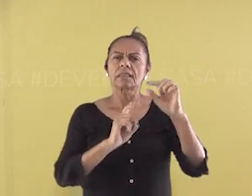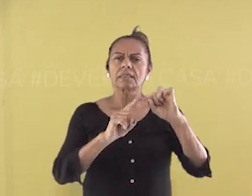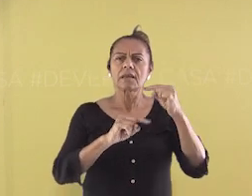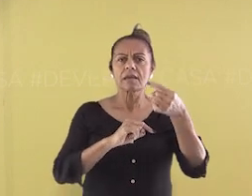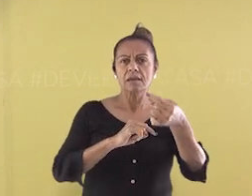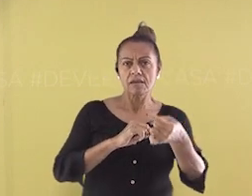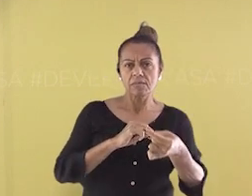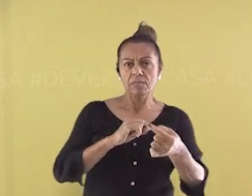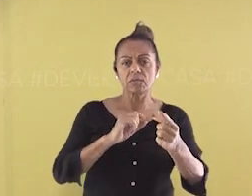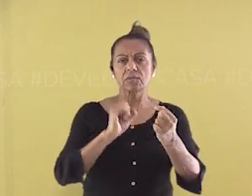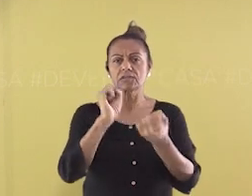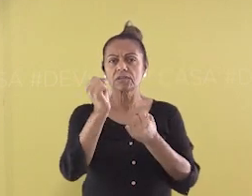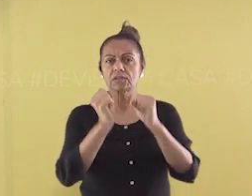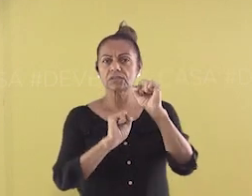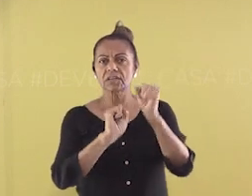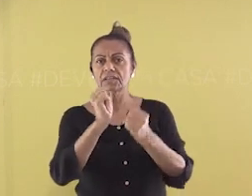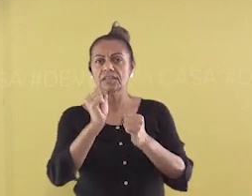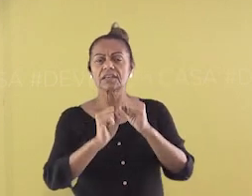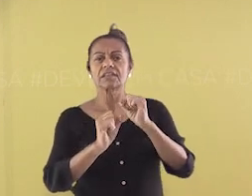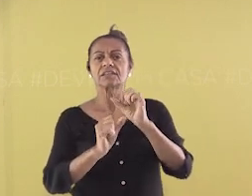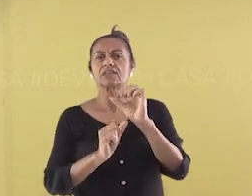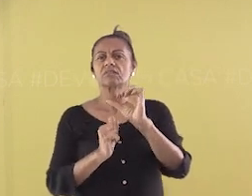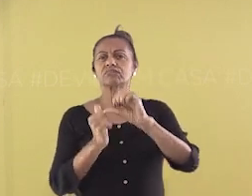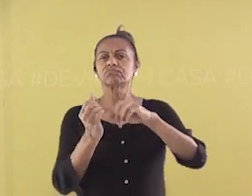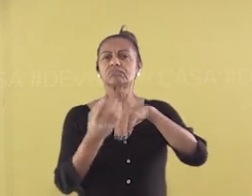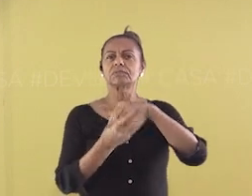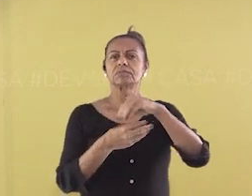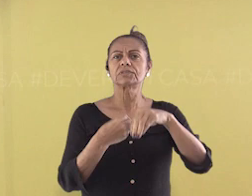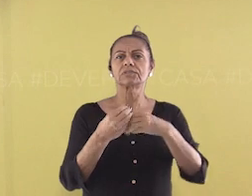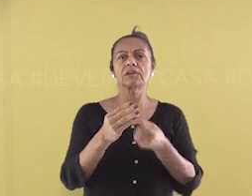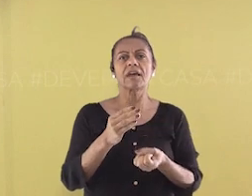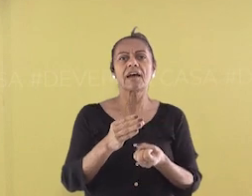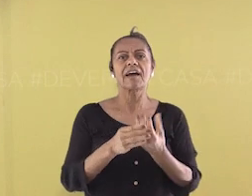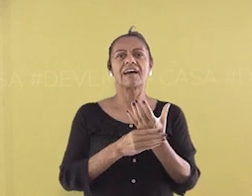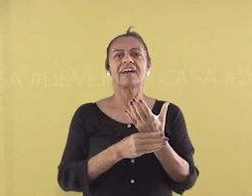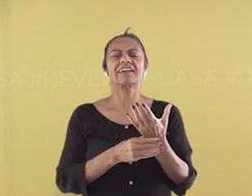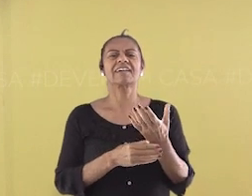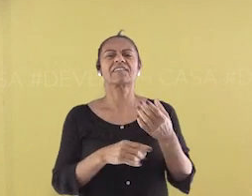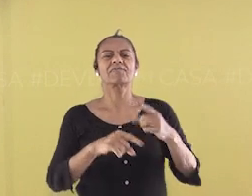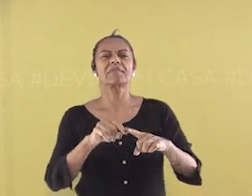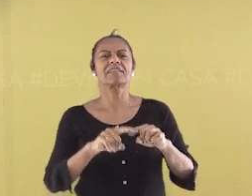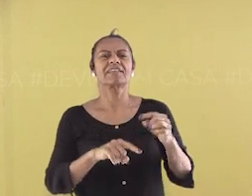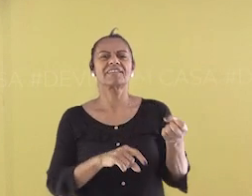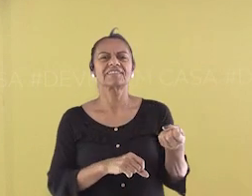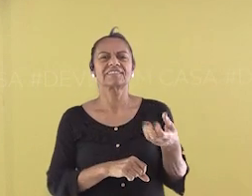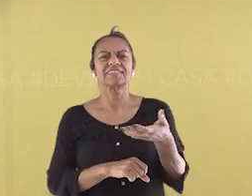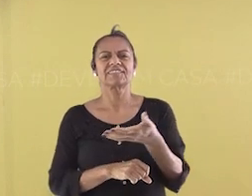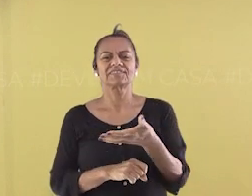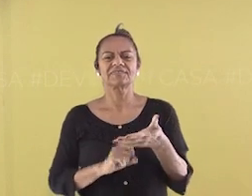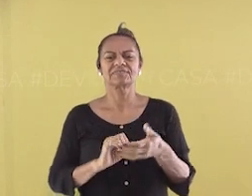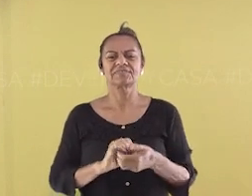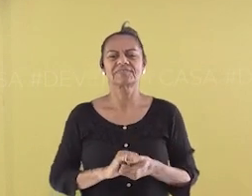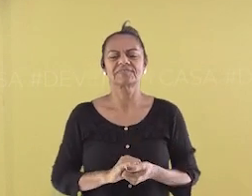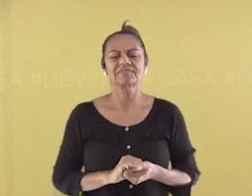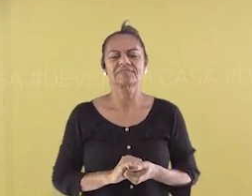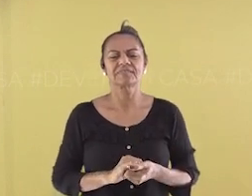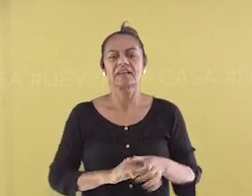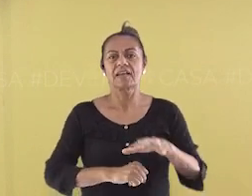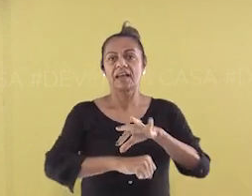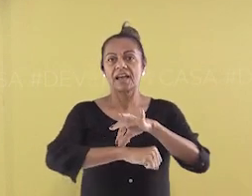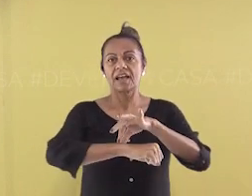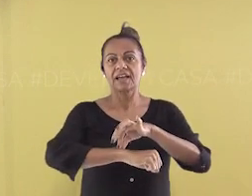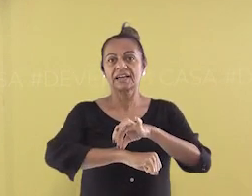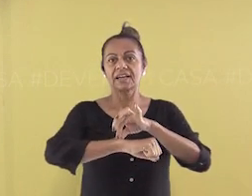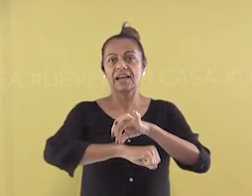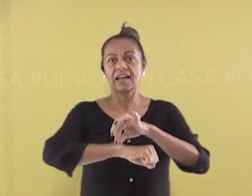Quer dizer que vieram de outro produto. Vamos ver mais exemplos a seguir. A carne, por exemplo, dá origem